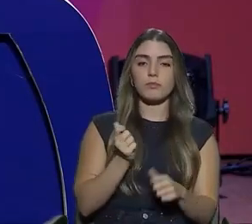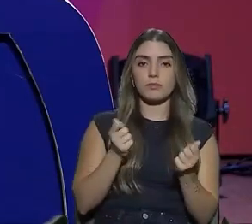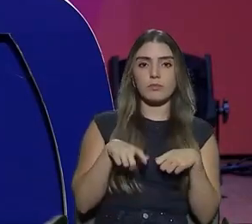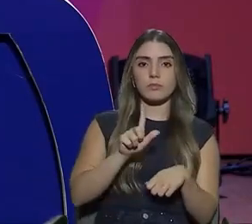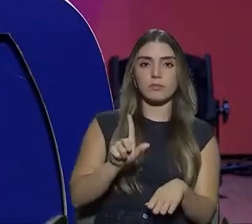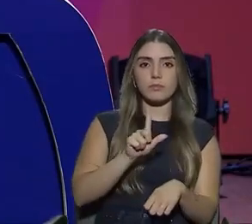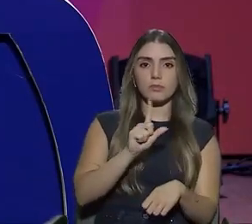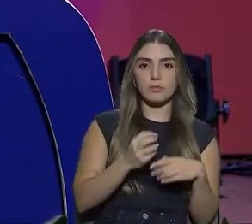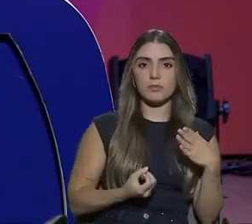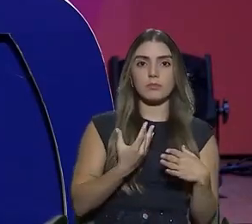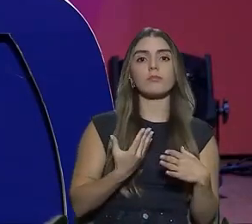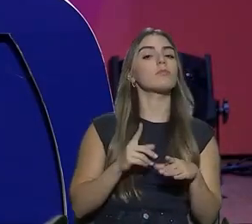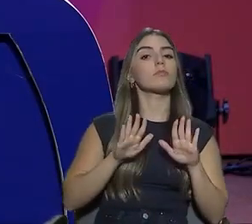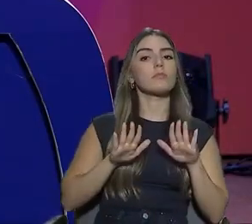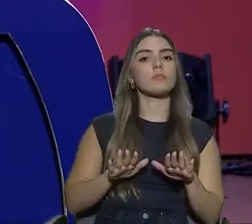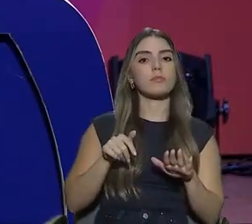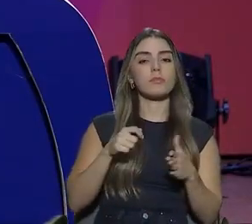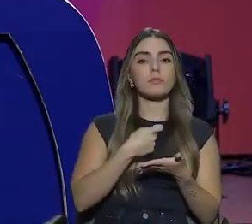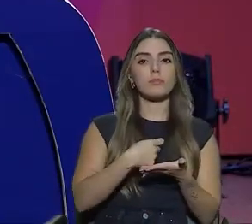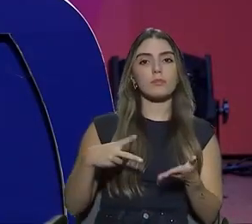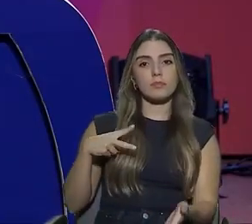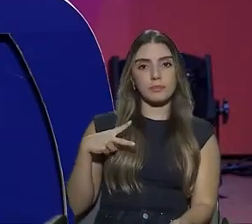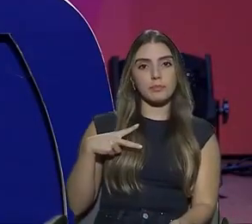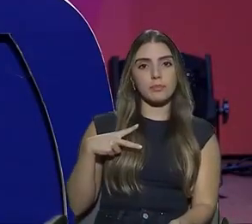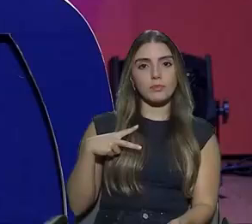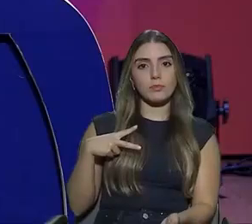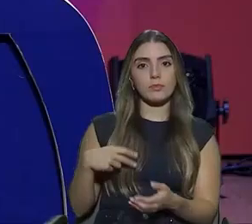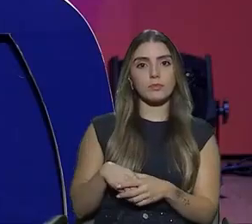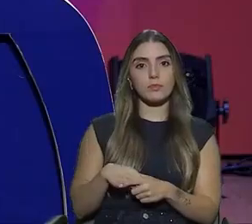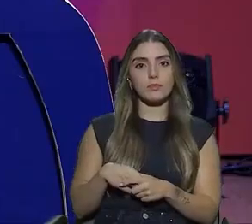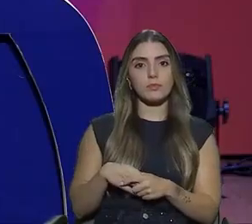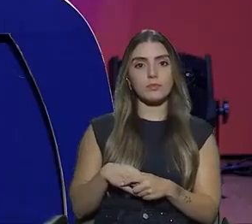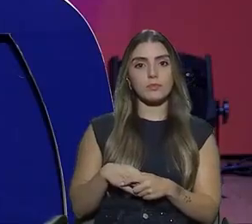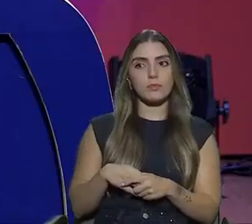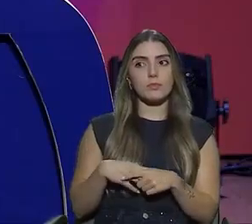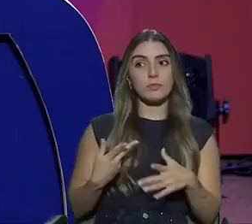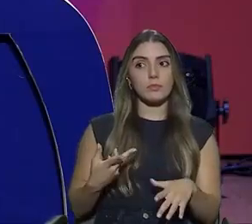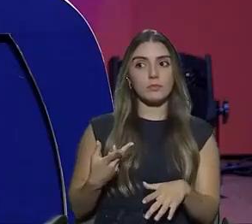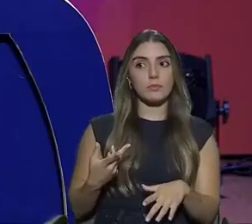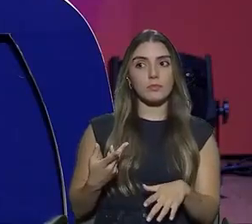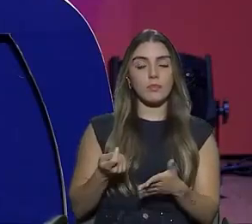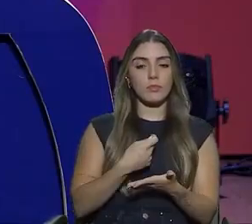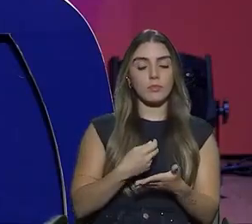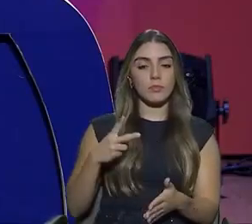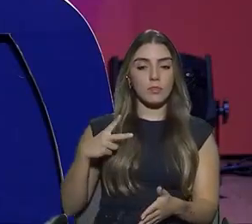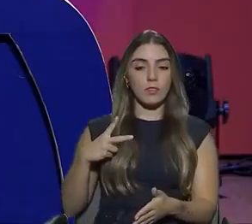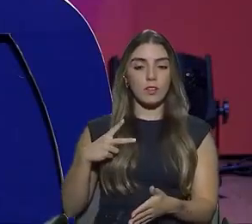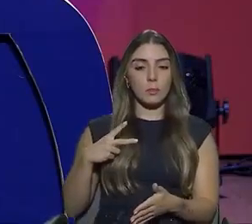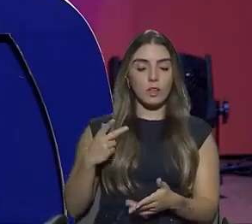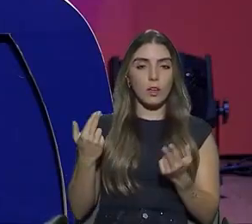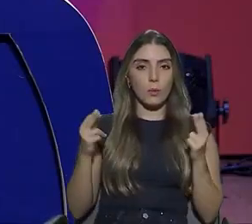Mas essa escrita íntima, e aí tem a ver com a mesa, essa palavra íntima, ela